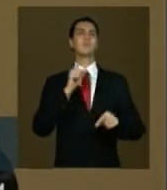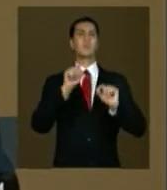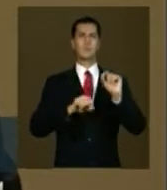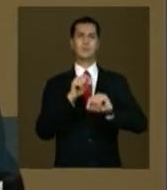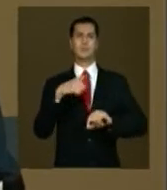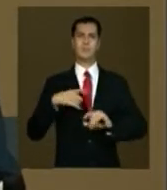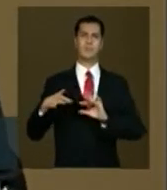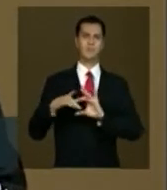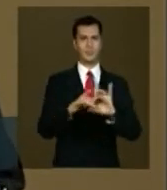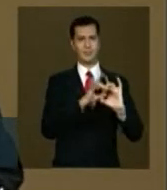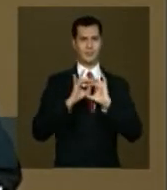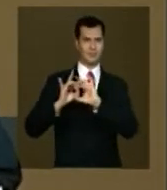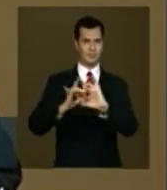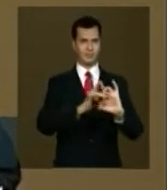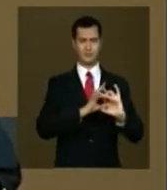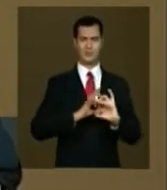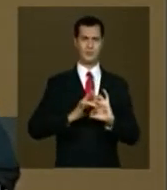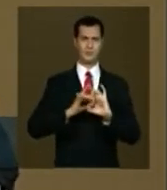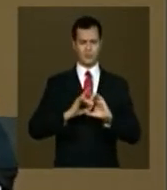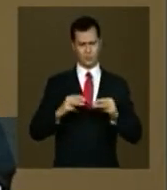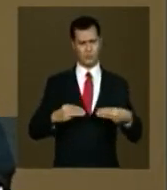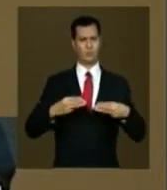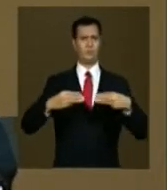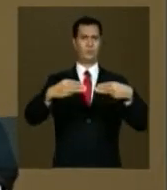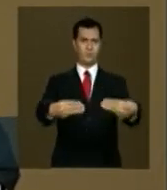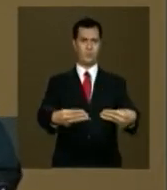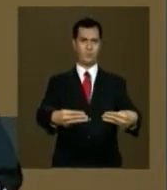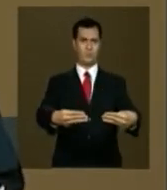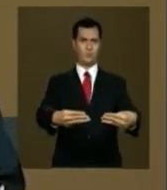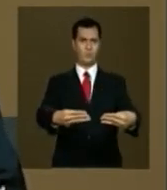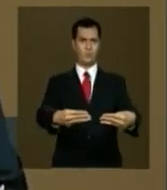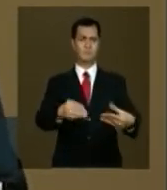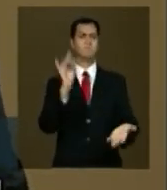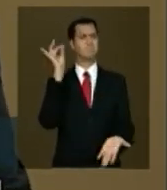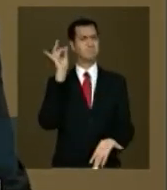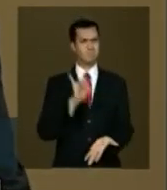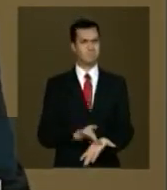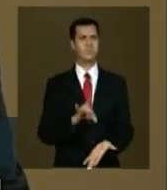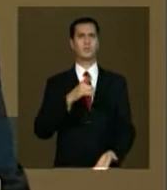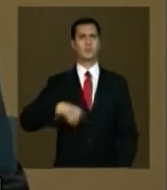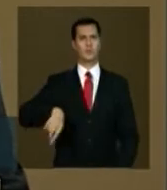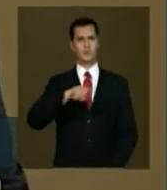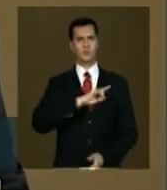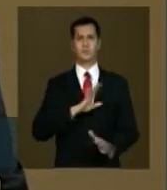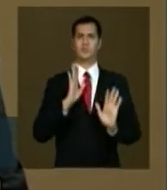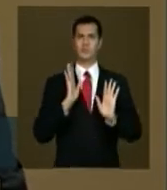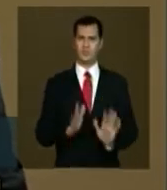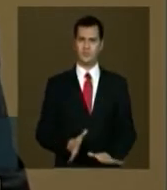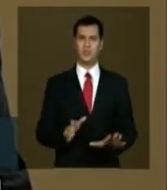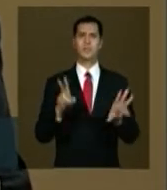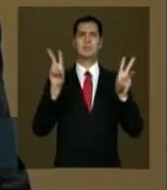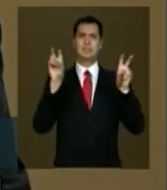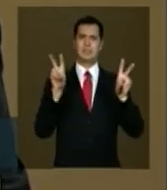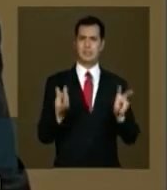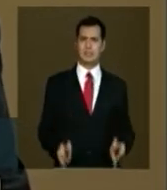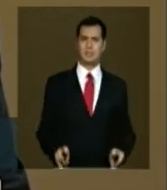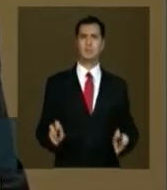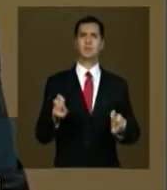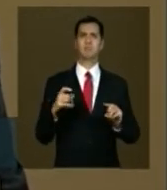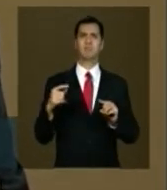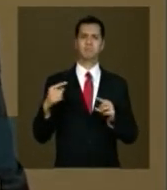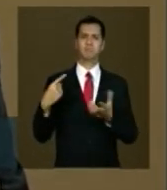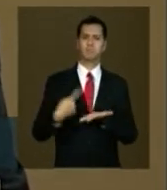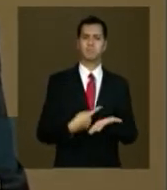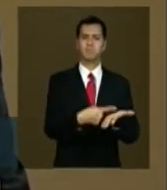importante de todas as pastas e todos os ministérios de f F nós temos construído uma agenda intersetorial mas é